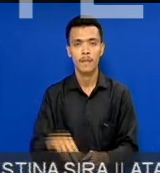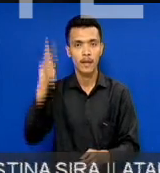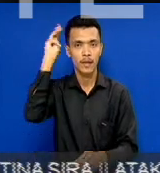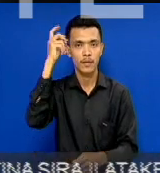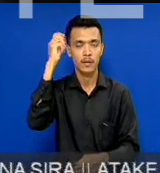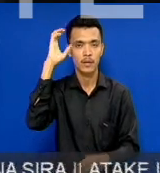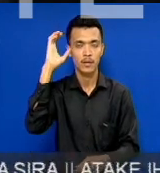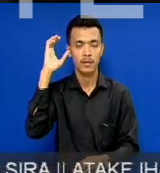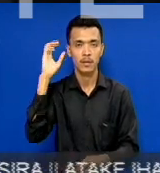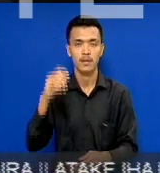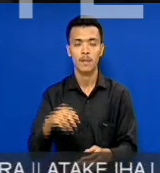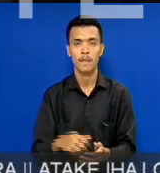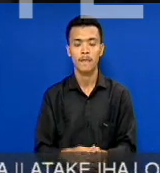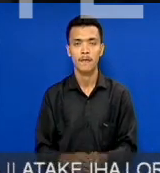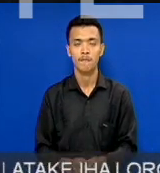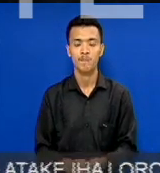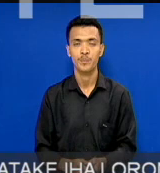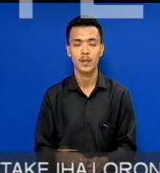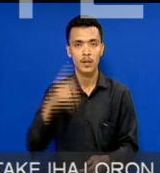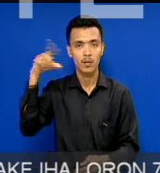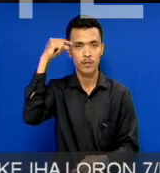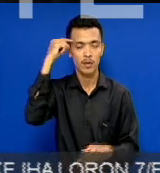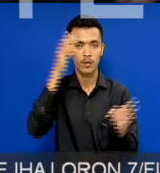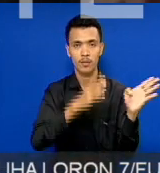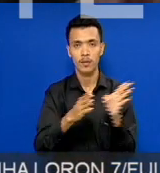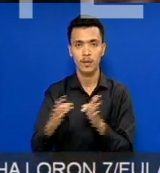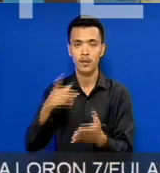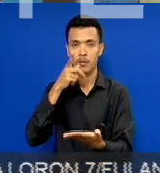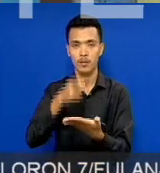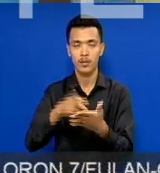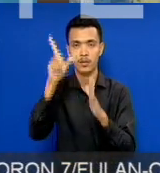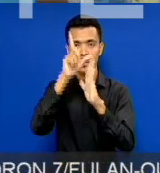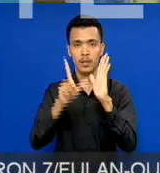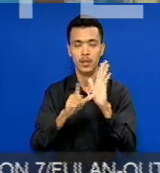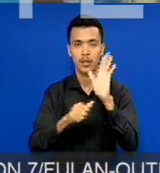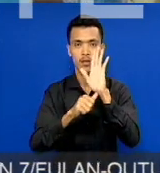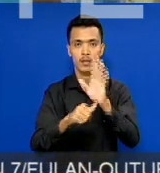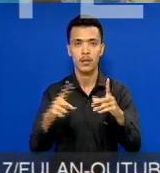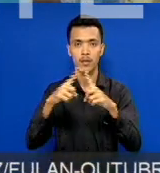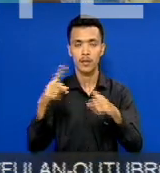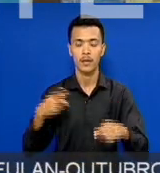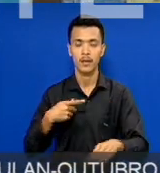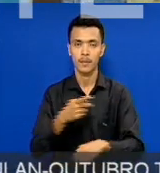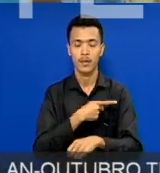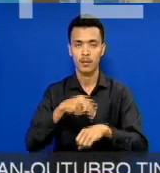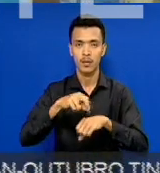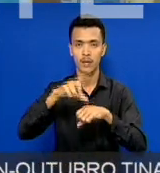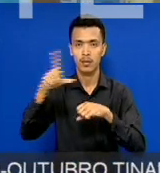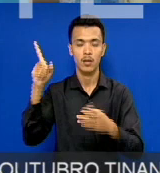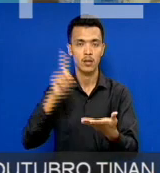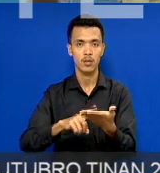Comércio e Indústria, Nino Pereira Hateten, governo prepara a proposta leira, ato apresenta para o Parlamento Nacional, onde discute